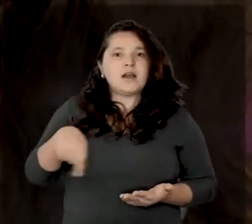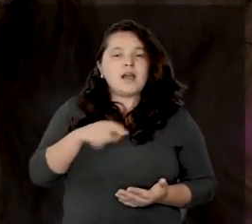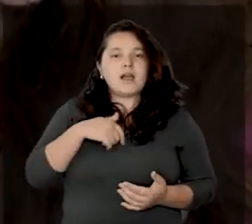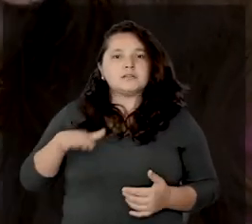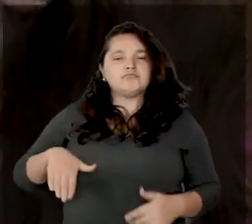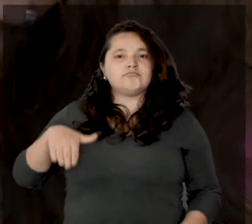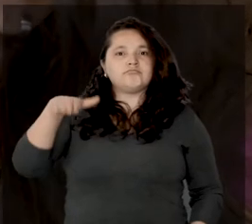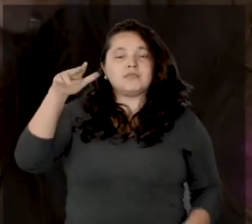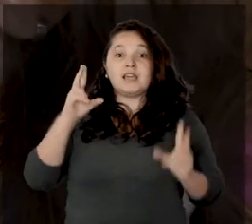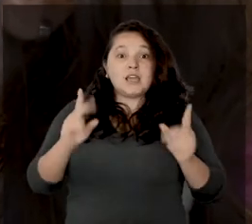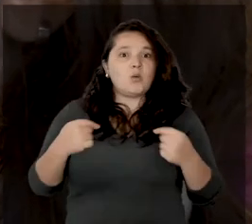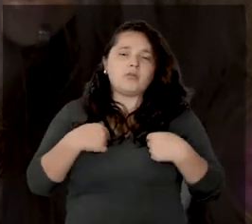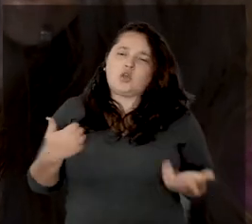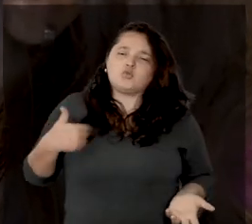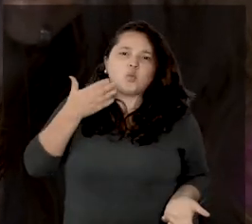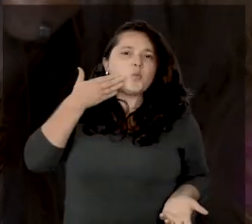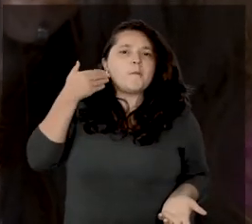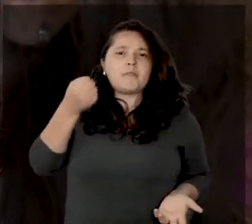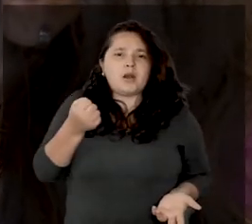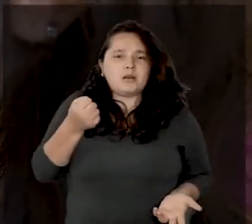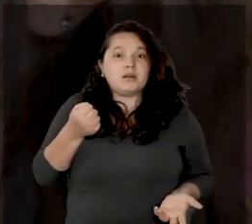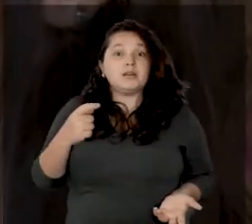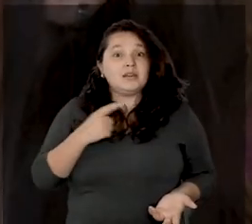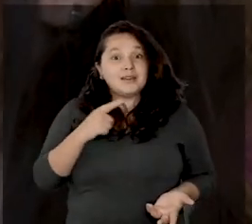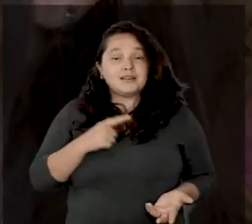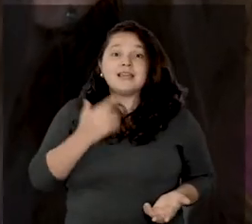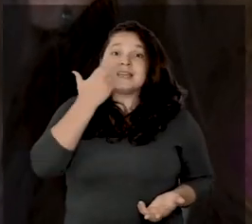branca, ou crianças macuxi também, né, que tem uma outra